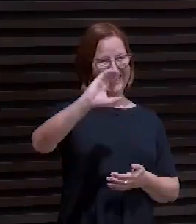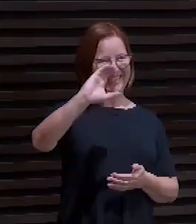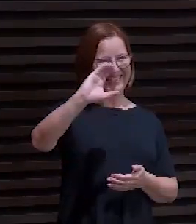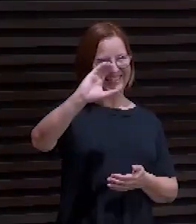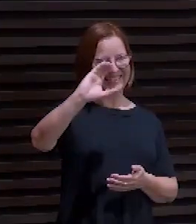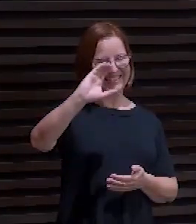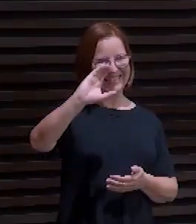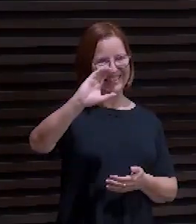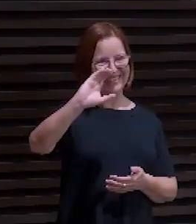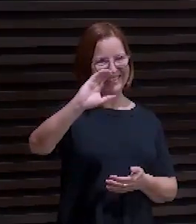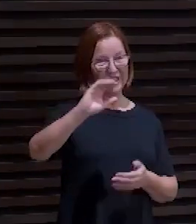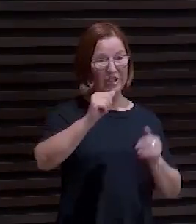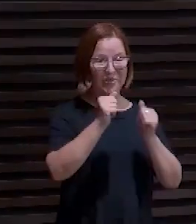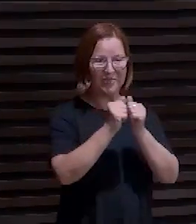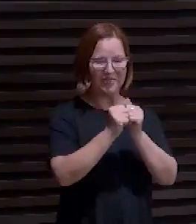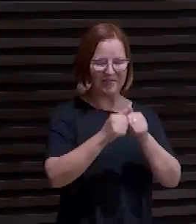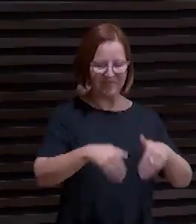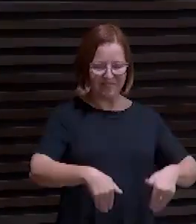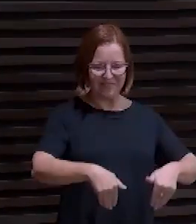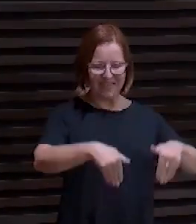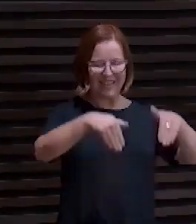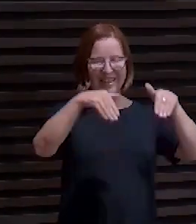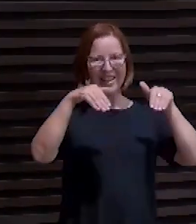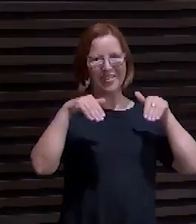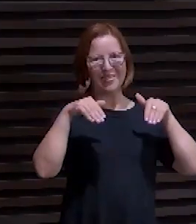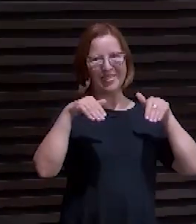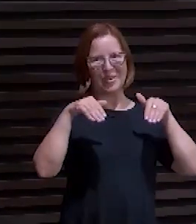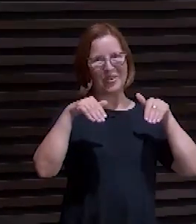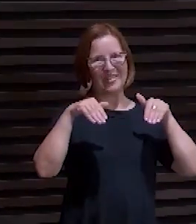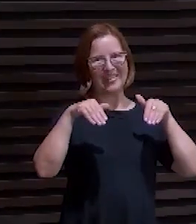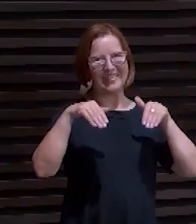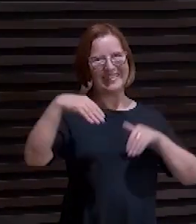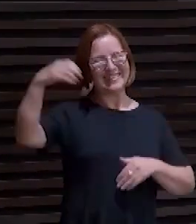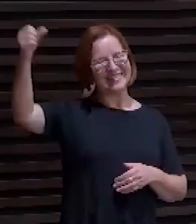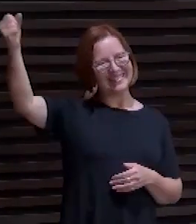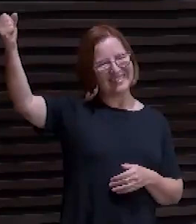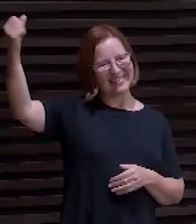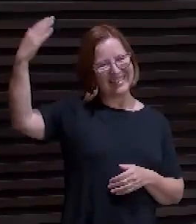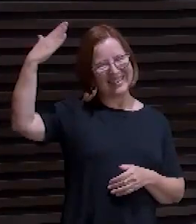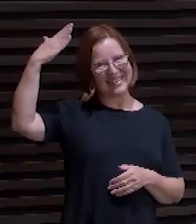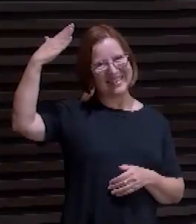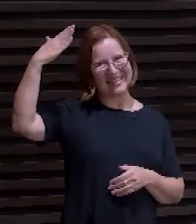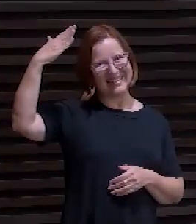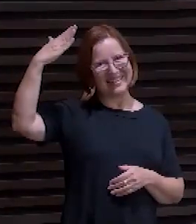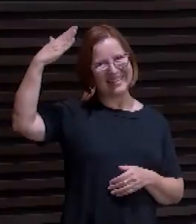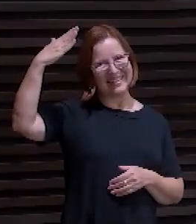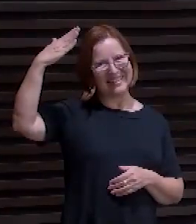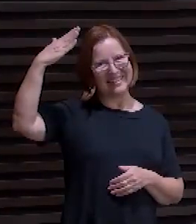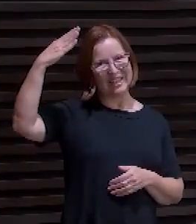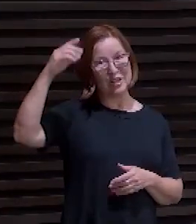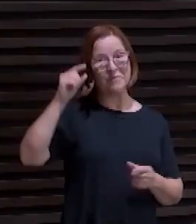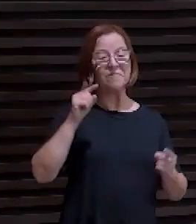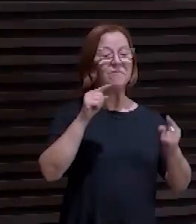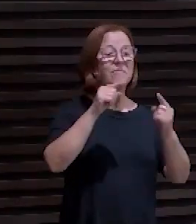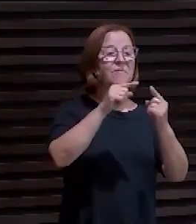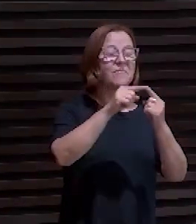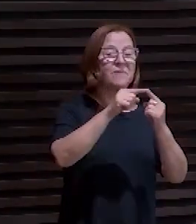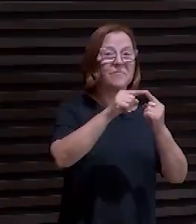confiadamente. Junto ao quê? Ao trono da graça,